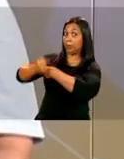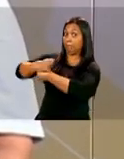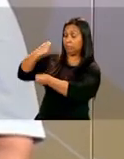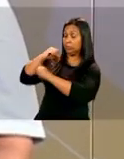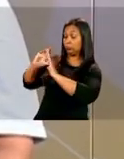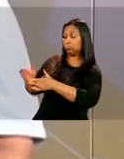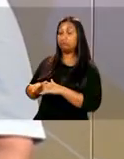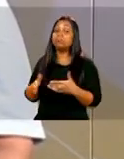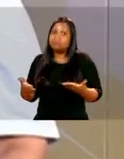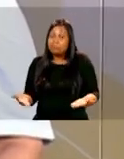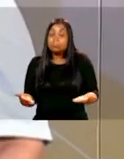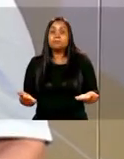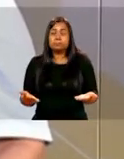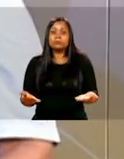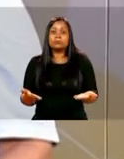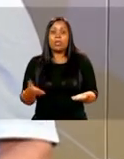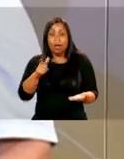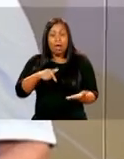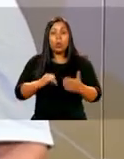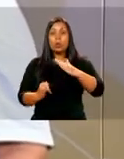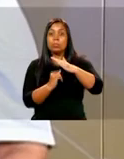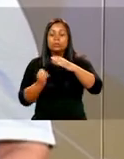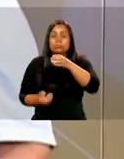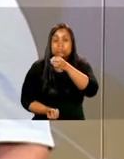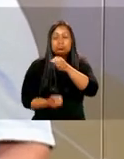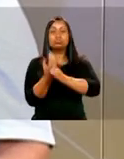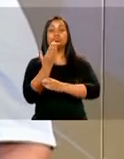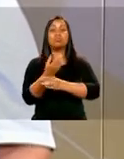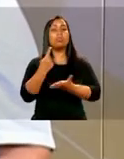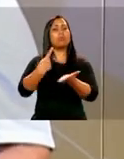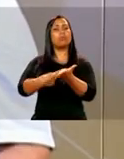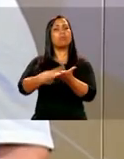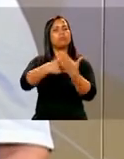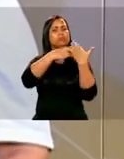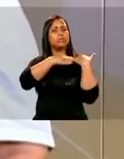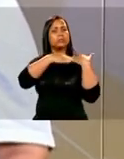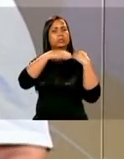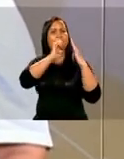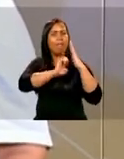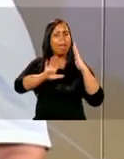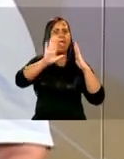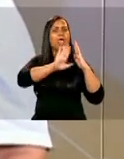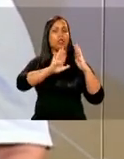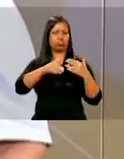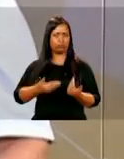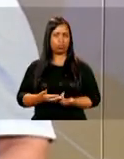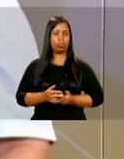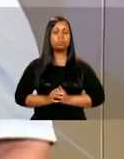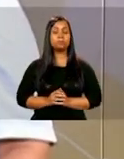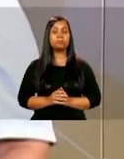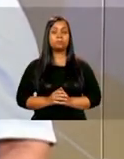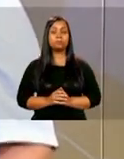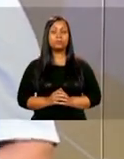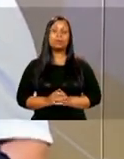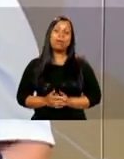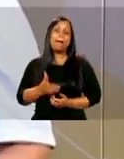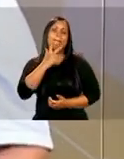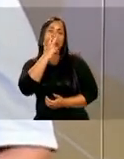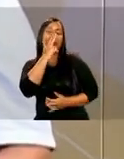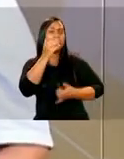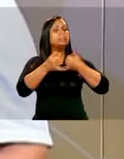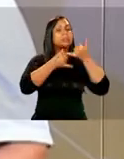passado. Então, assim, é uma instituição que nasceu com um compromisso ético nacional, né?